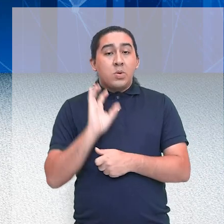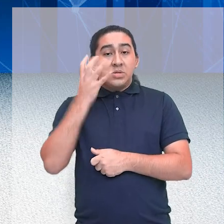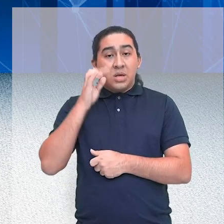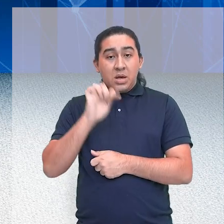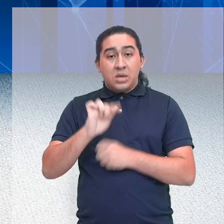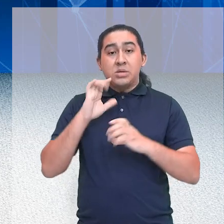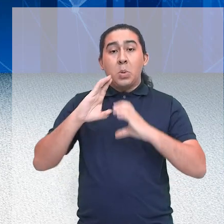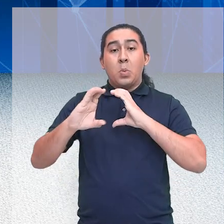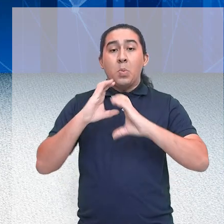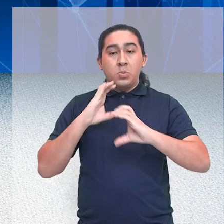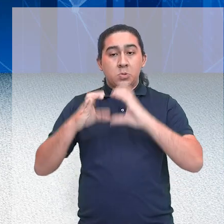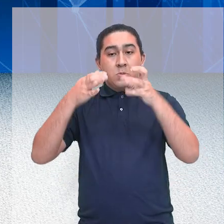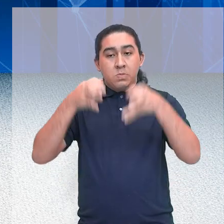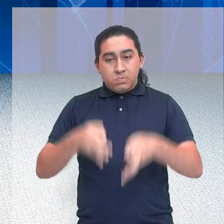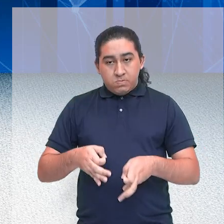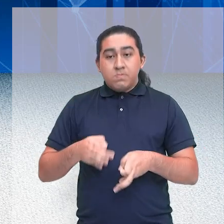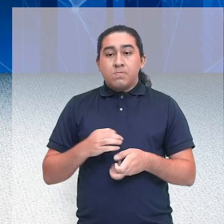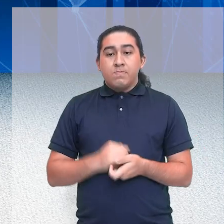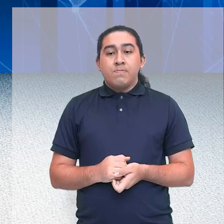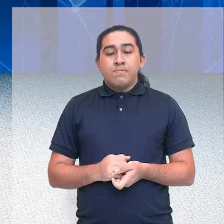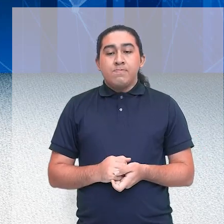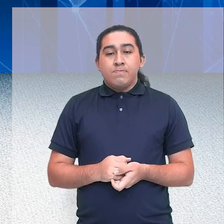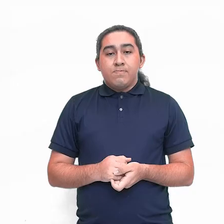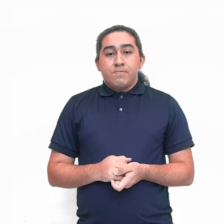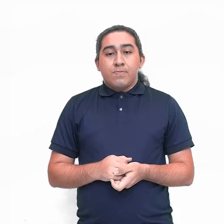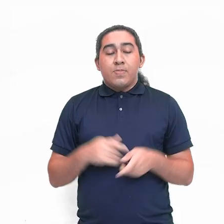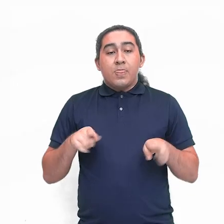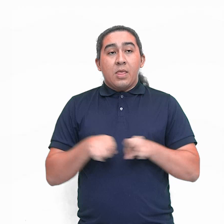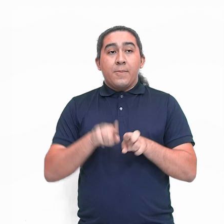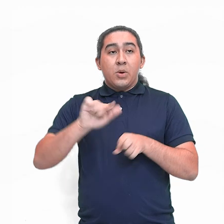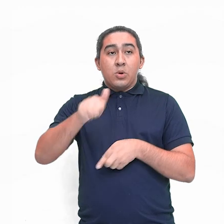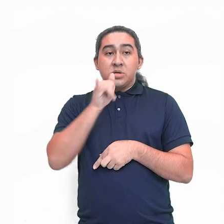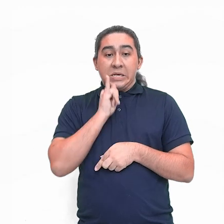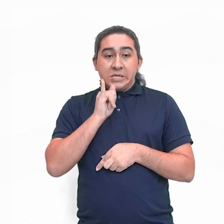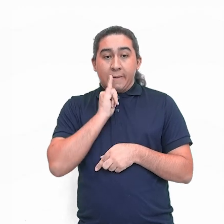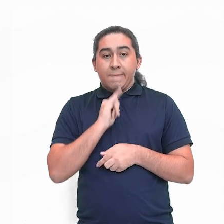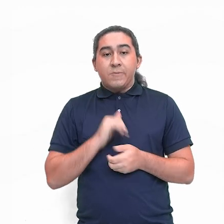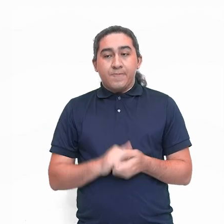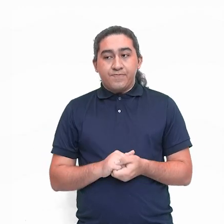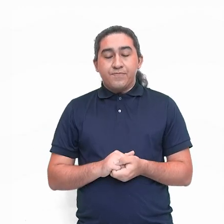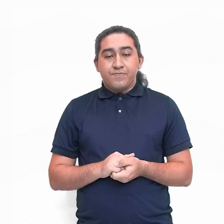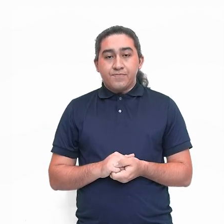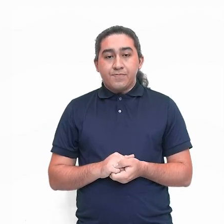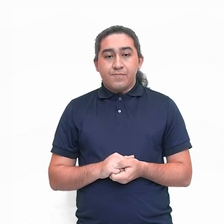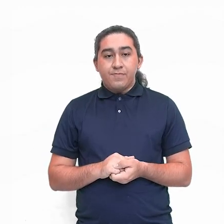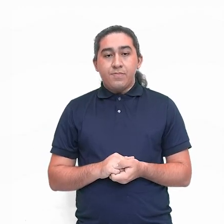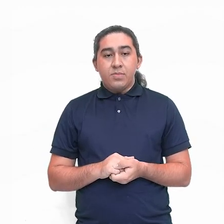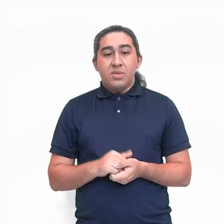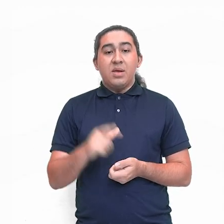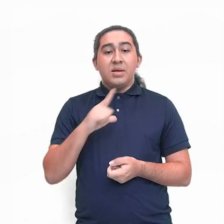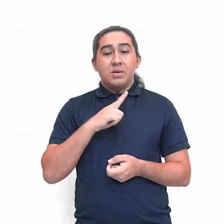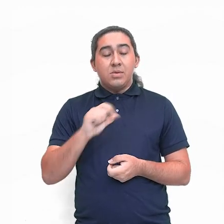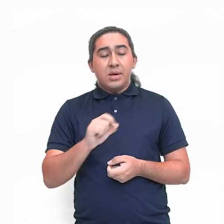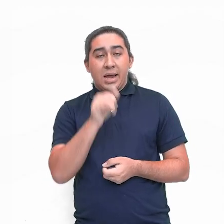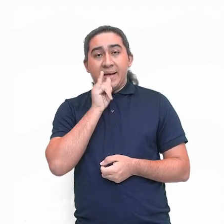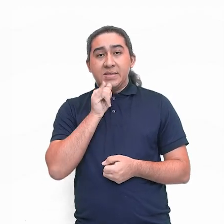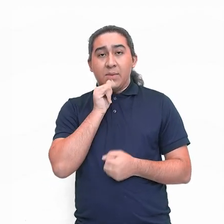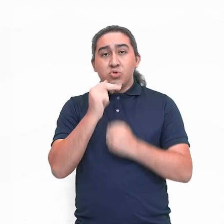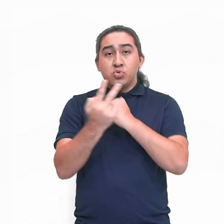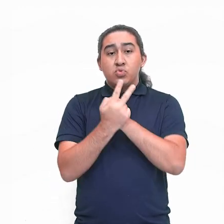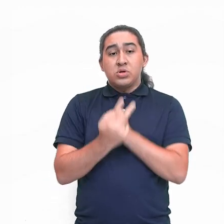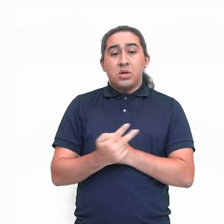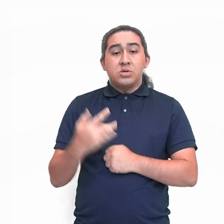essa comunicação acontecer. Temos também outros exemplos, né, de dispositivos de monitoramento de saúde